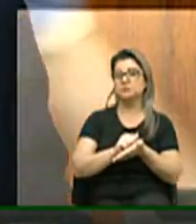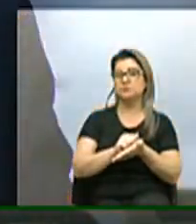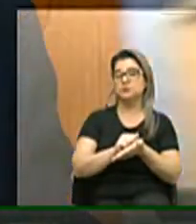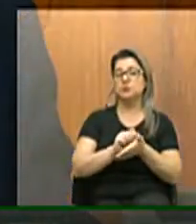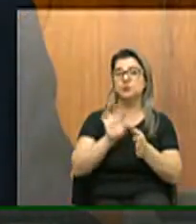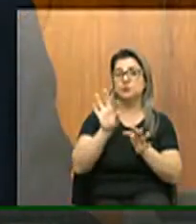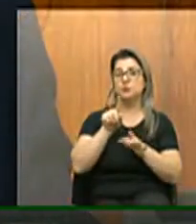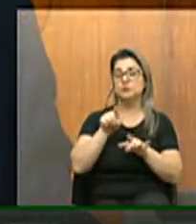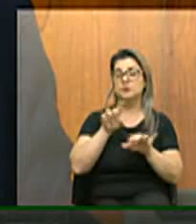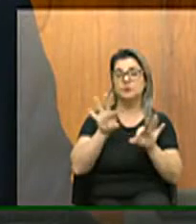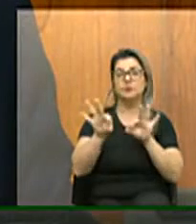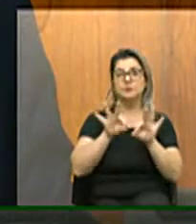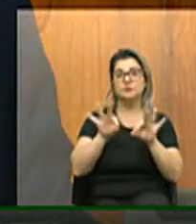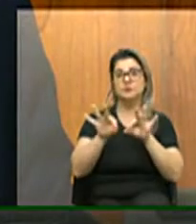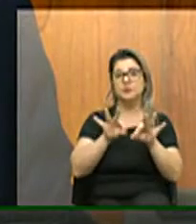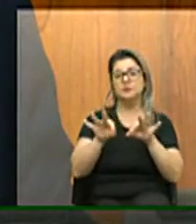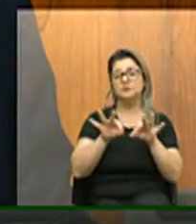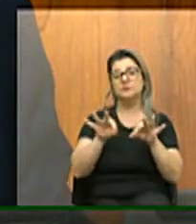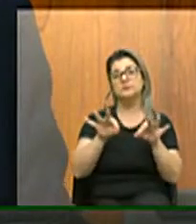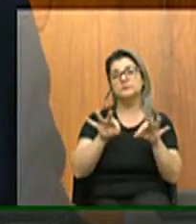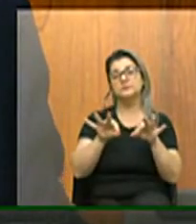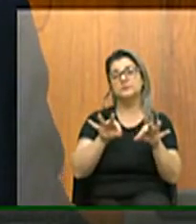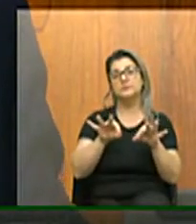do seu projeto